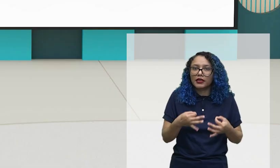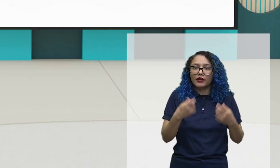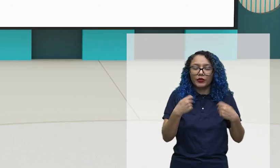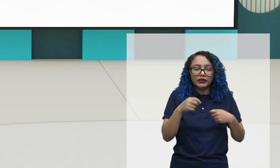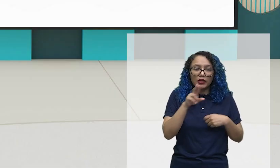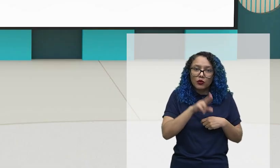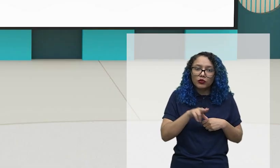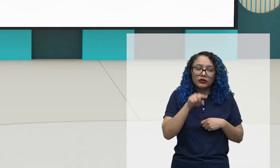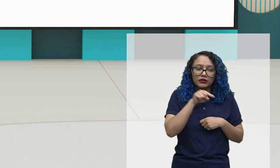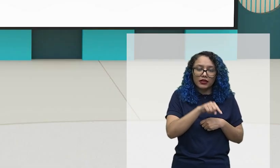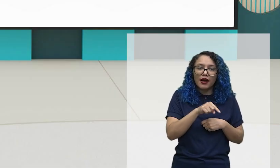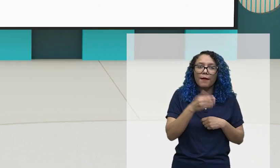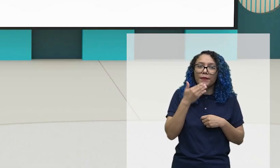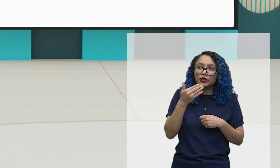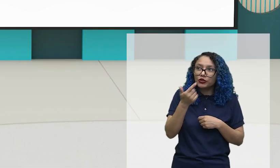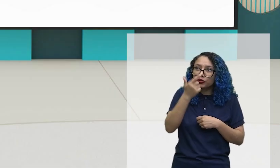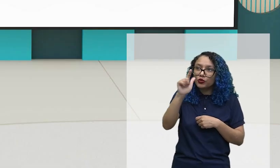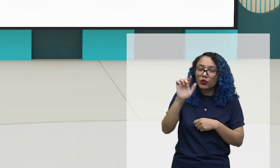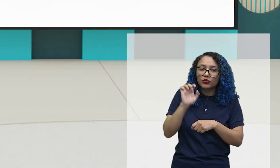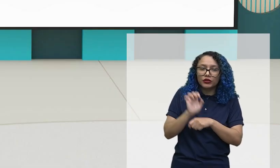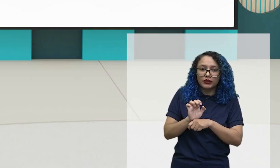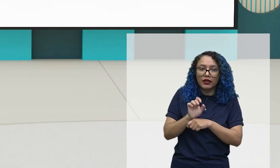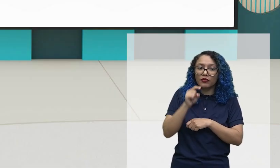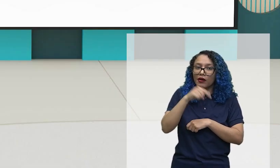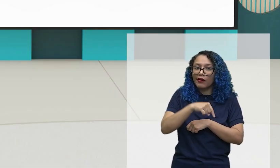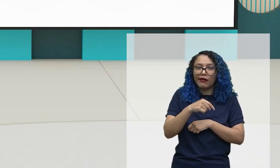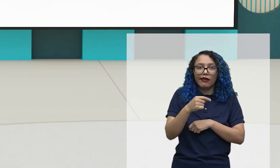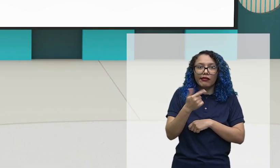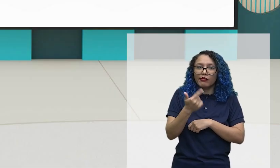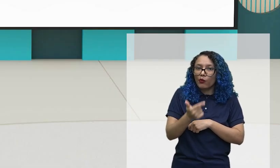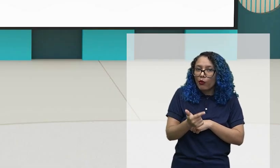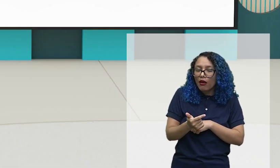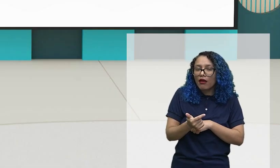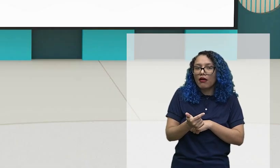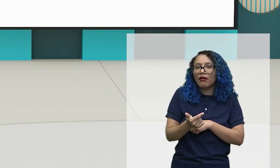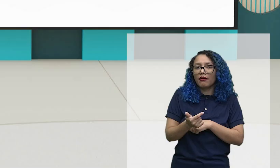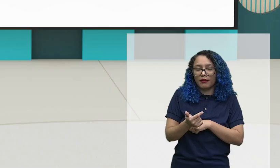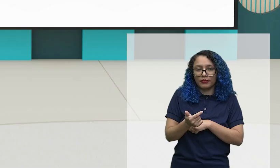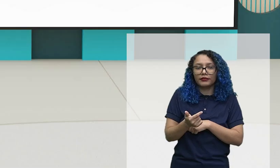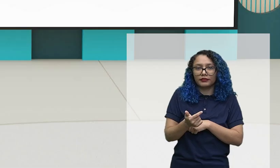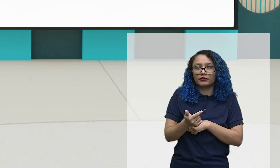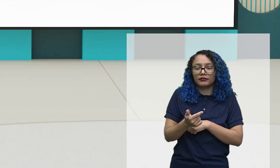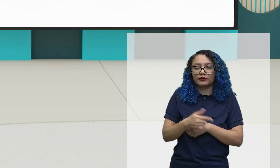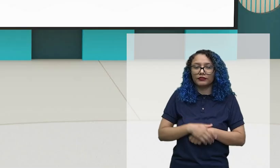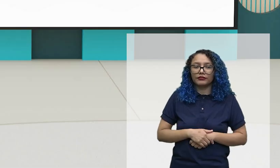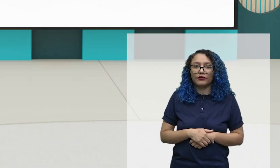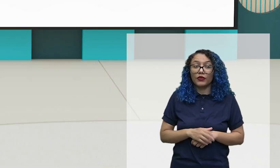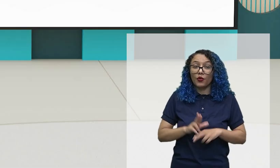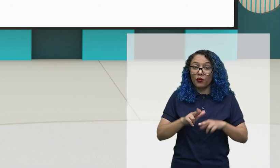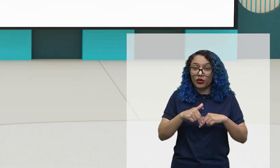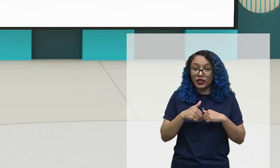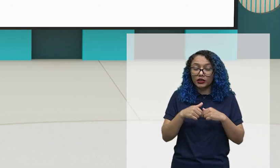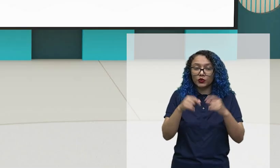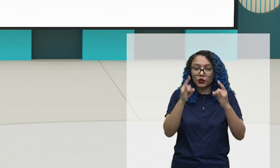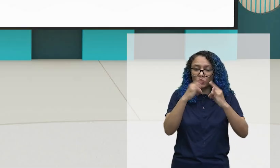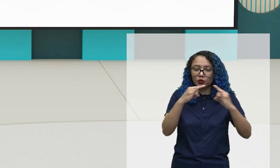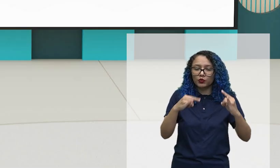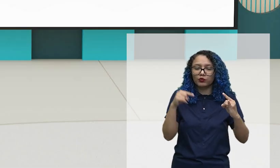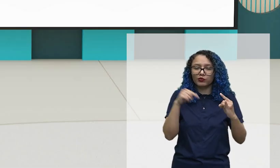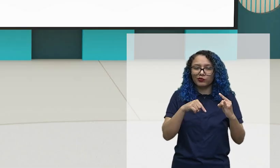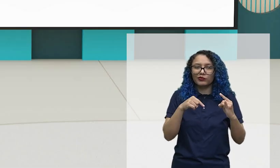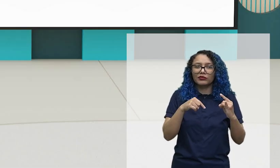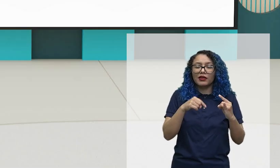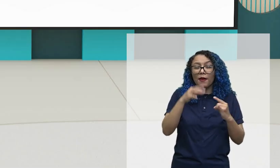material de segurança adequado para poder solicitar de outro estado que nós não temos esse suporte. Então, quando falamos